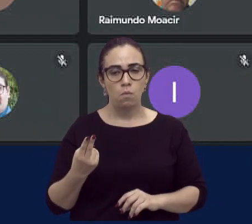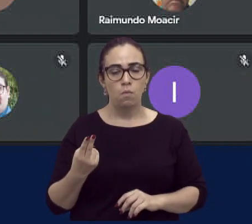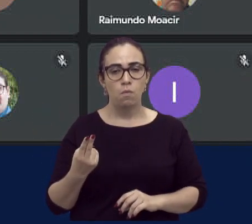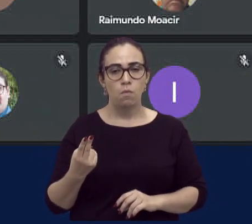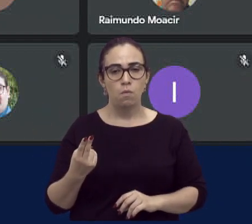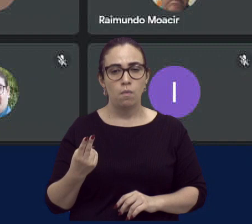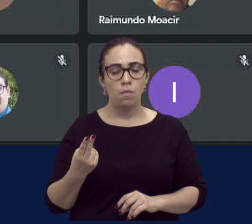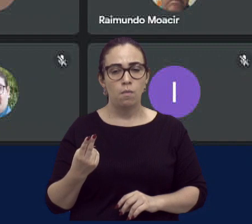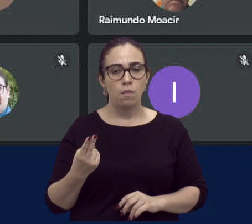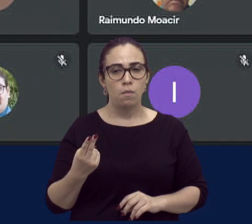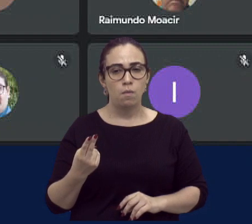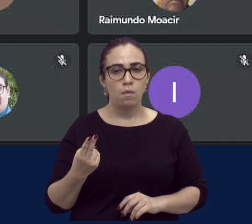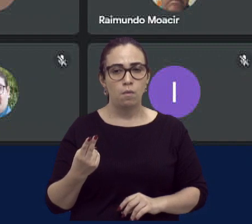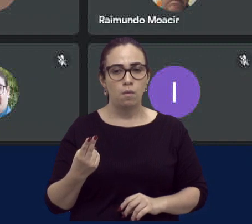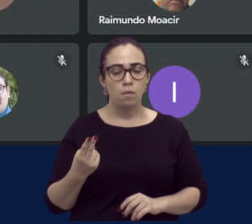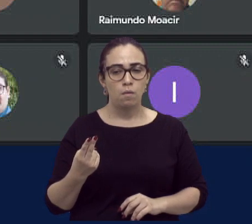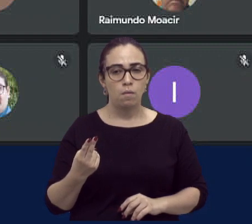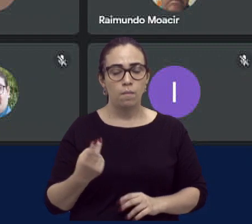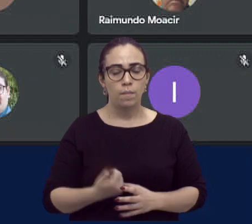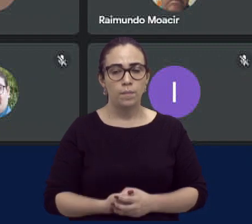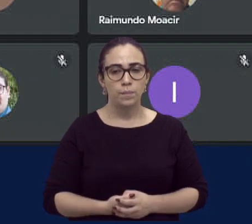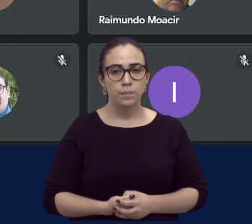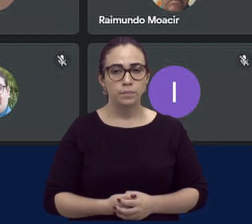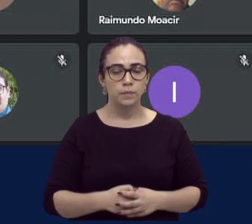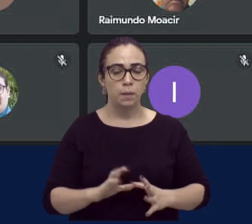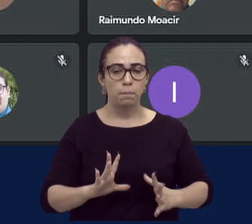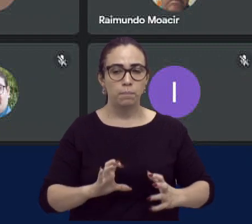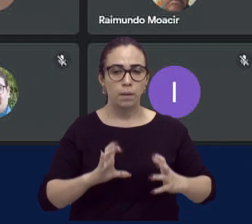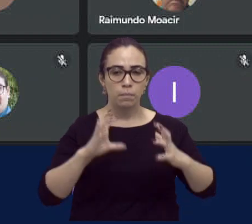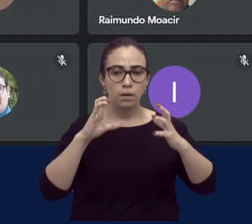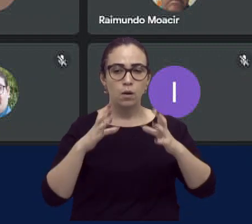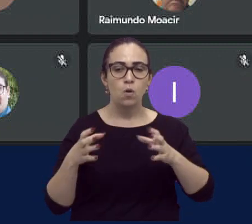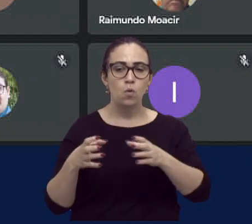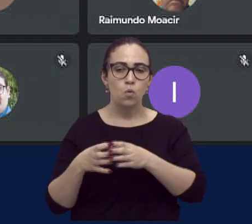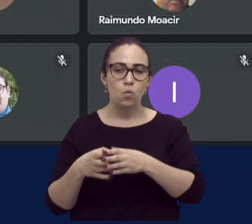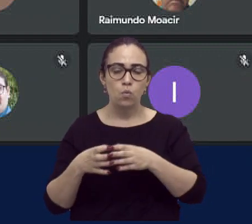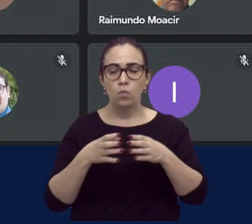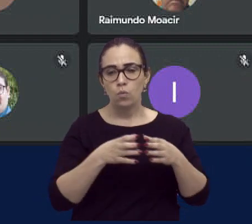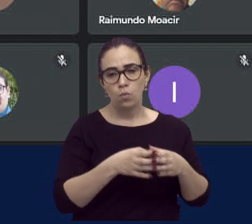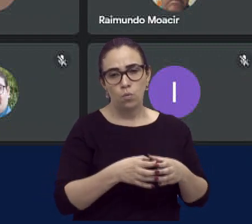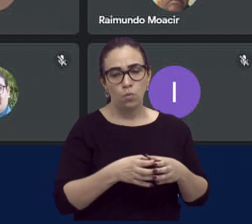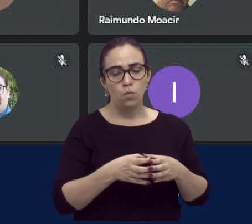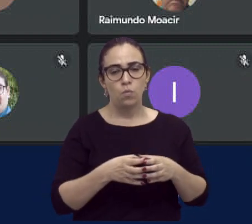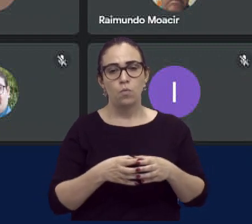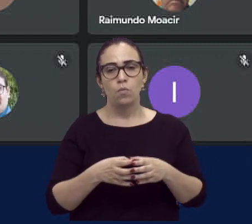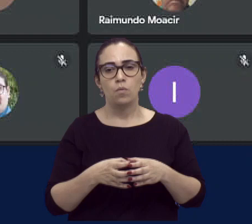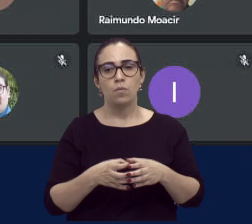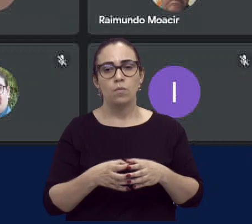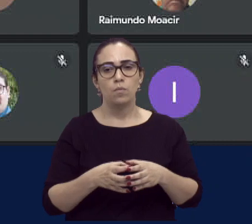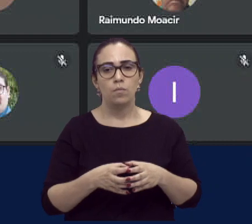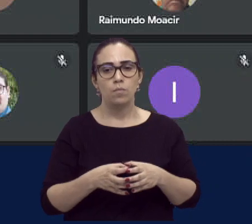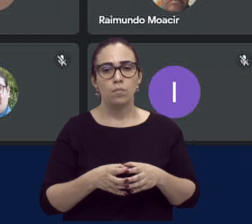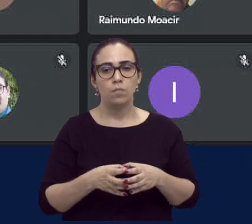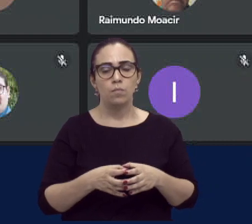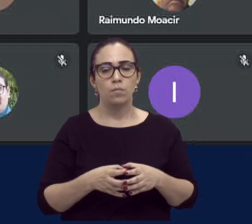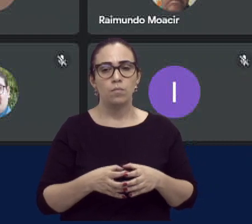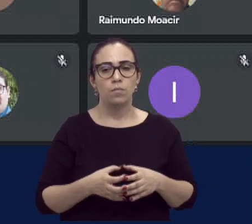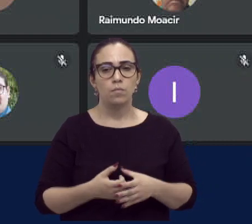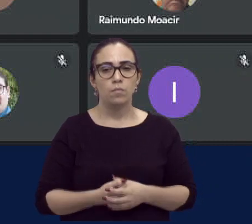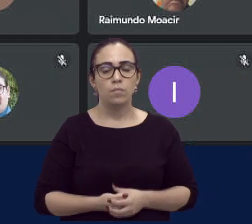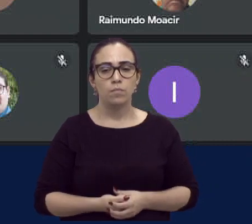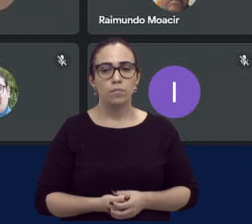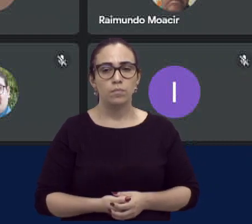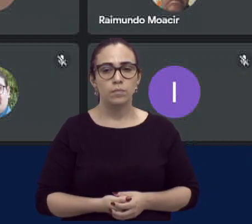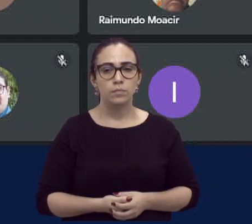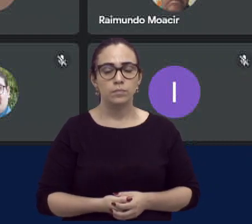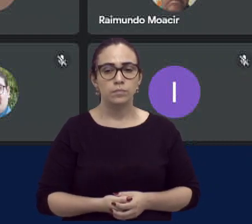uma briga de grupos ou de pessoas em determinados espaços, o